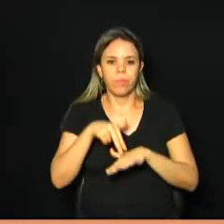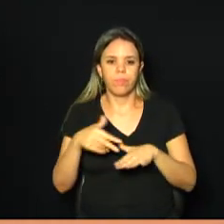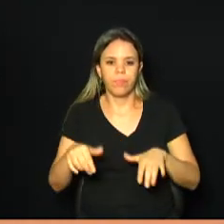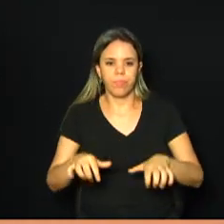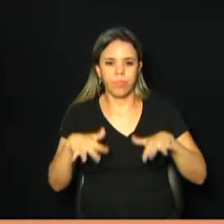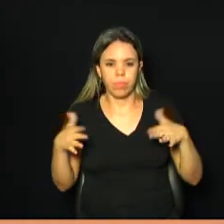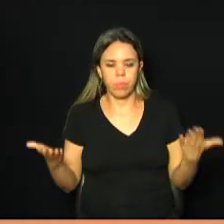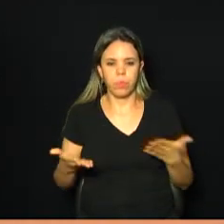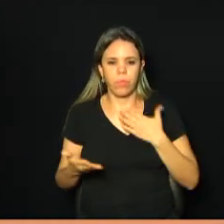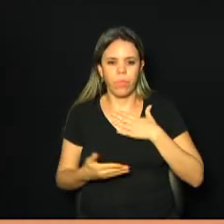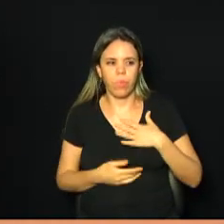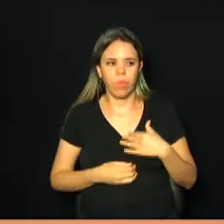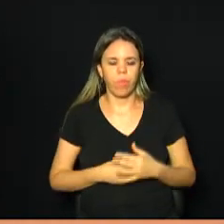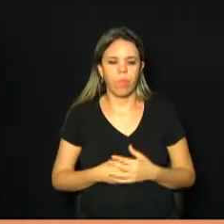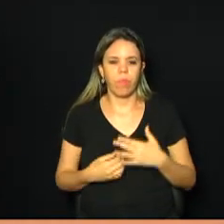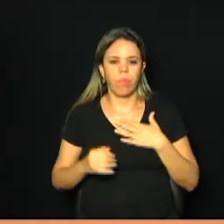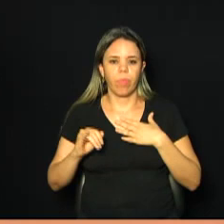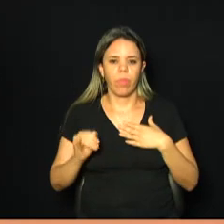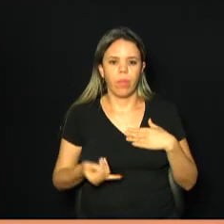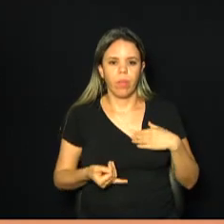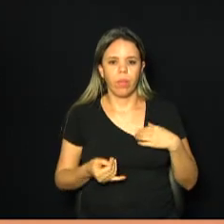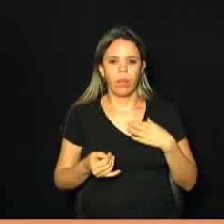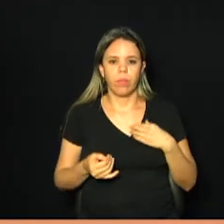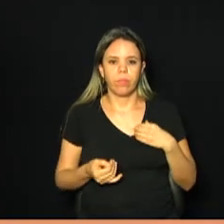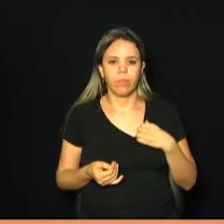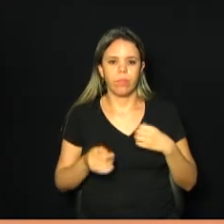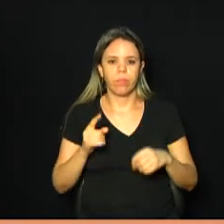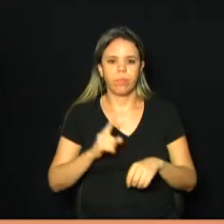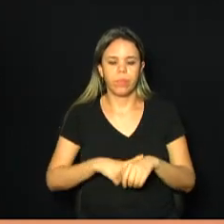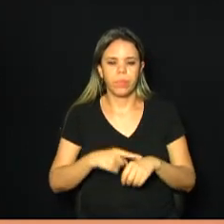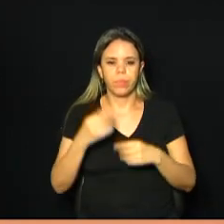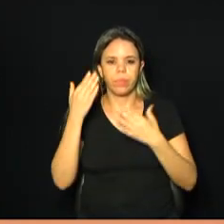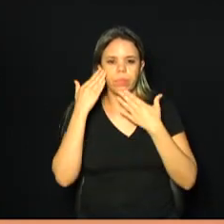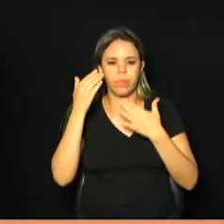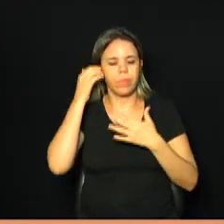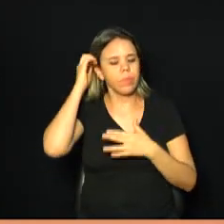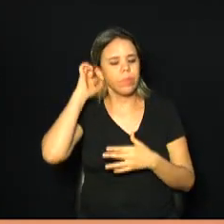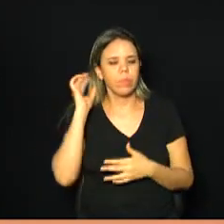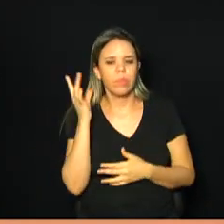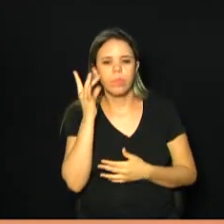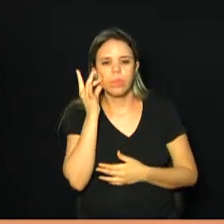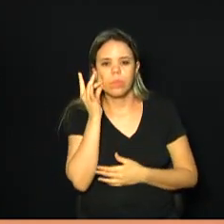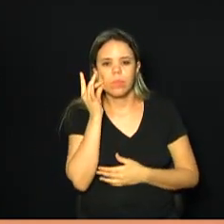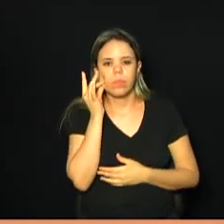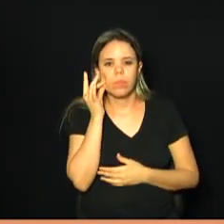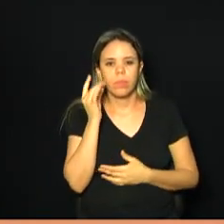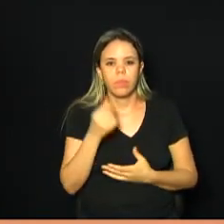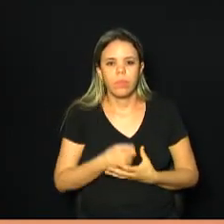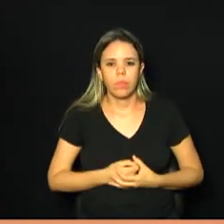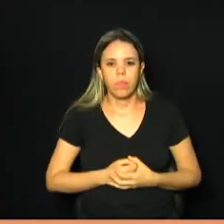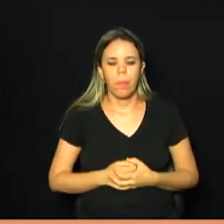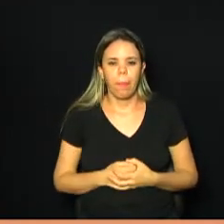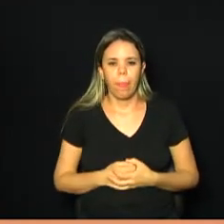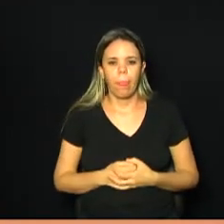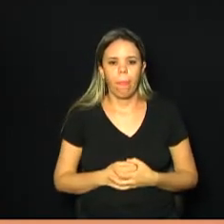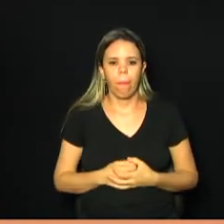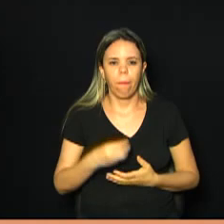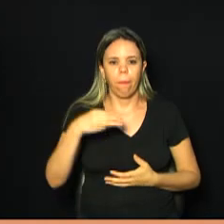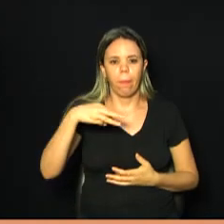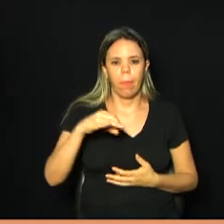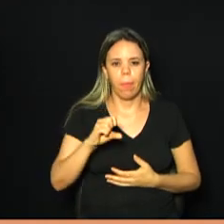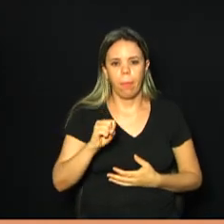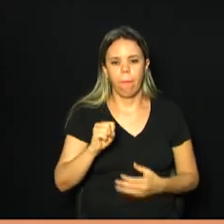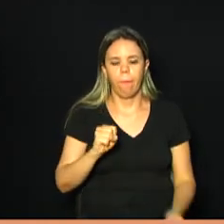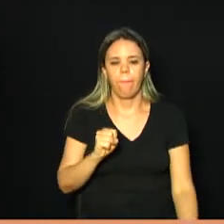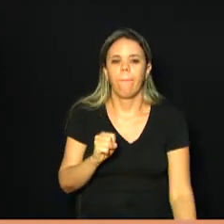auditório hoje. Também quero aproveitar este momento para agradecer aqui a presença do Marcos